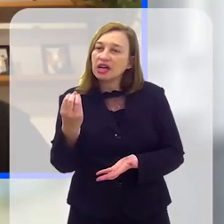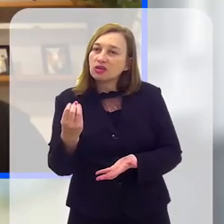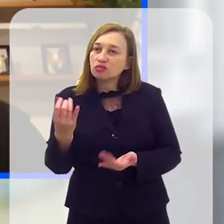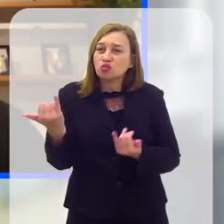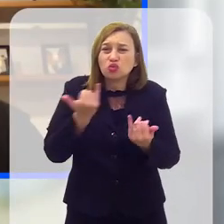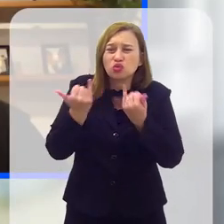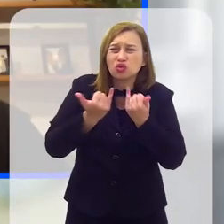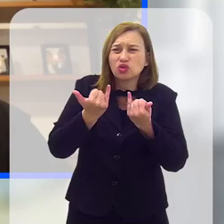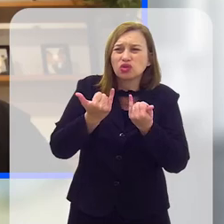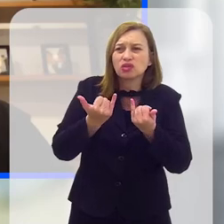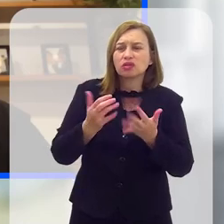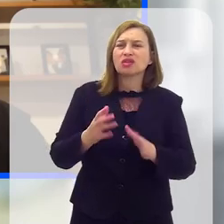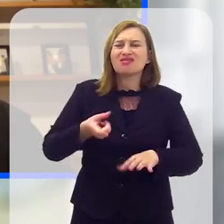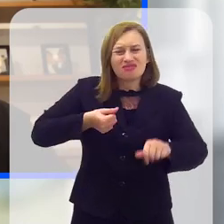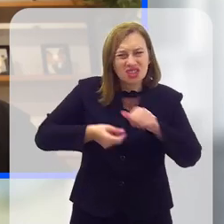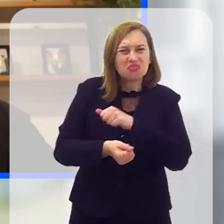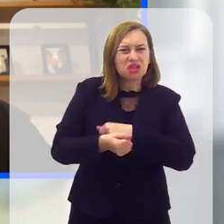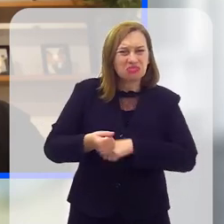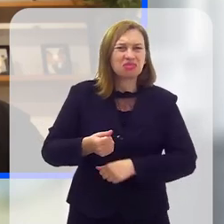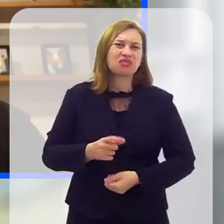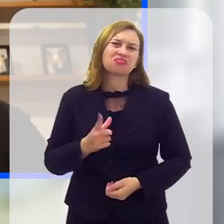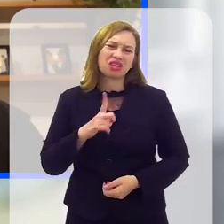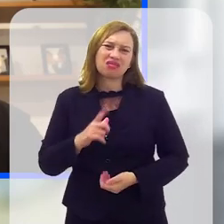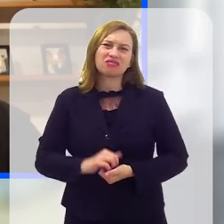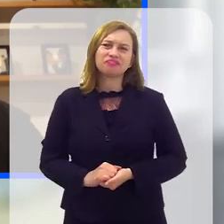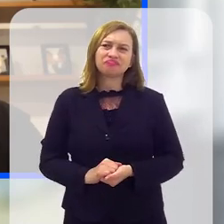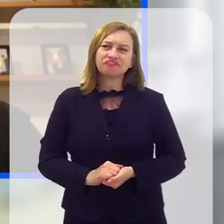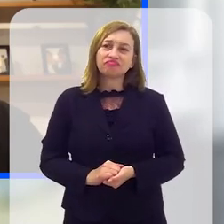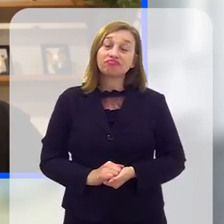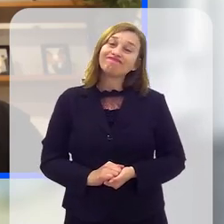né, no noticiário. É muito investimento, né?